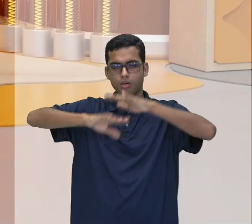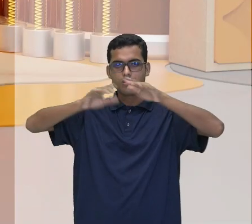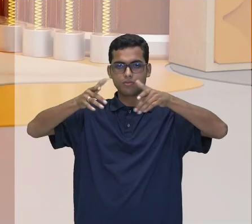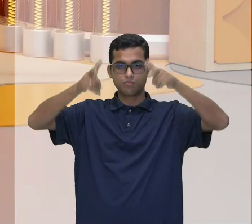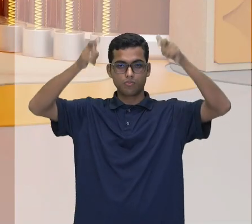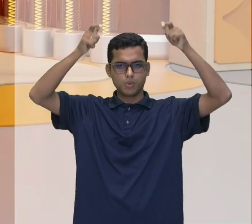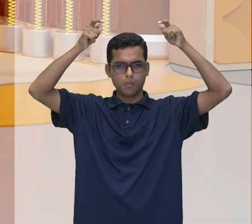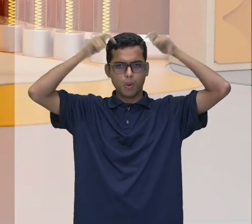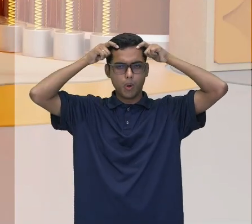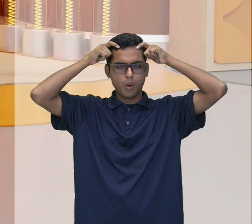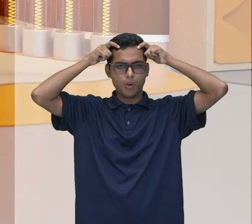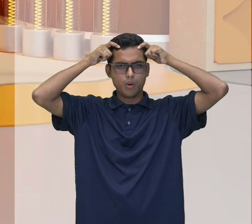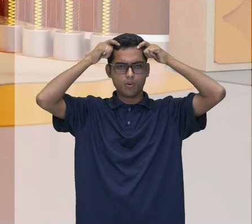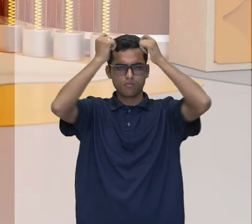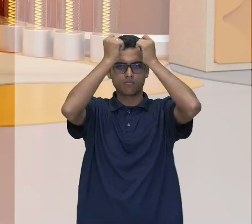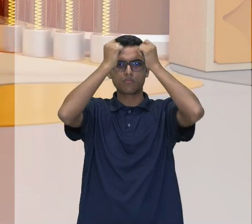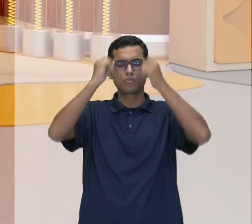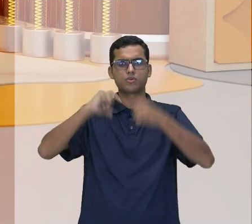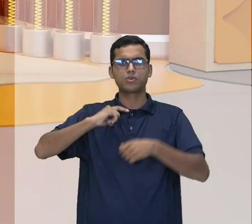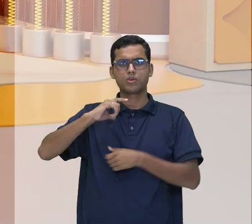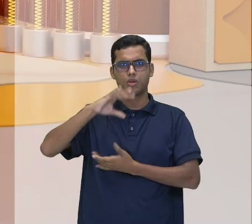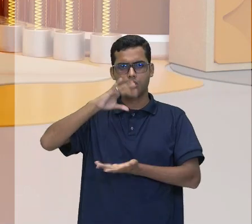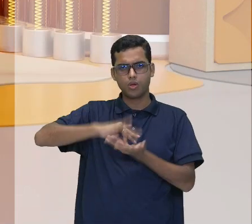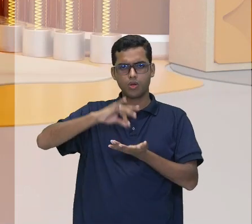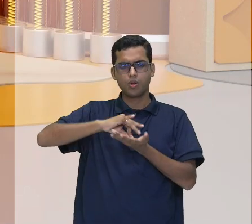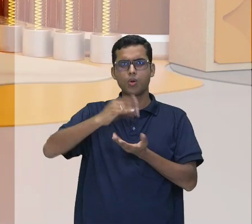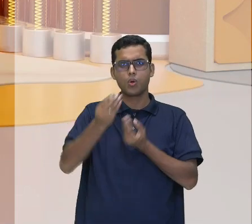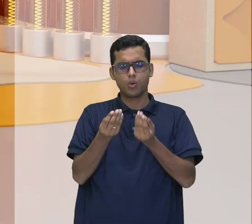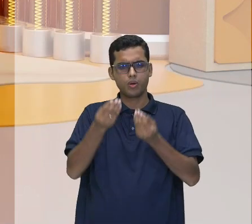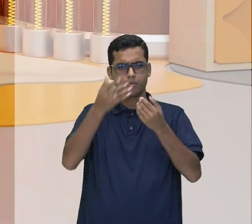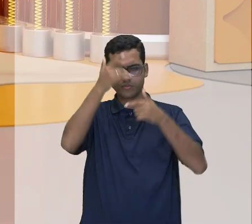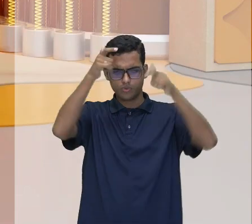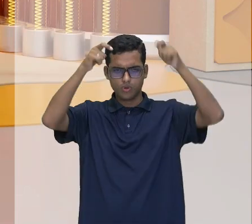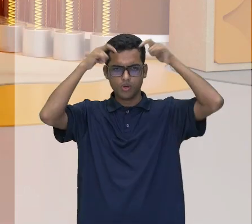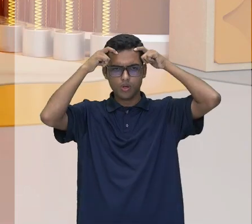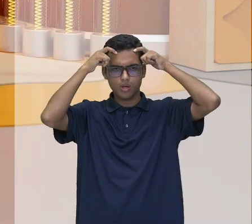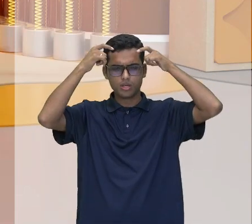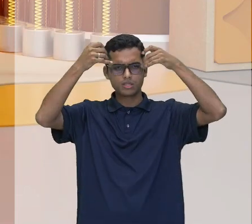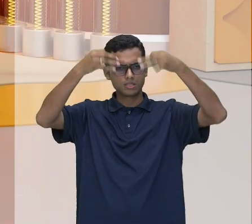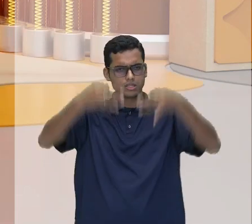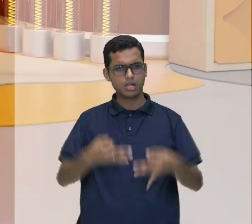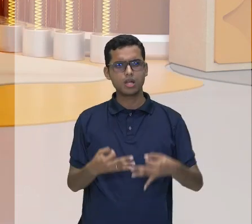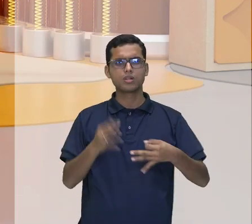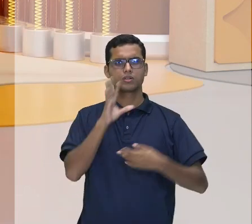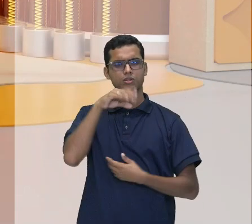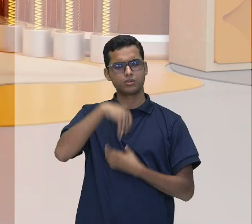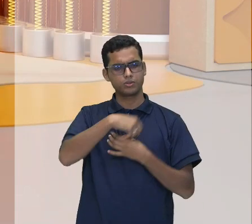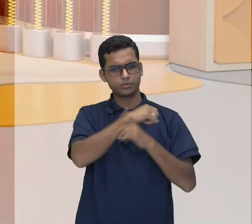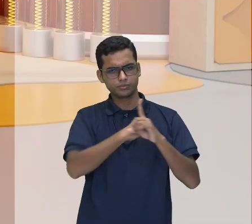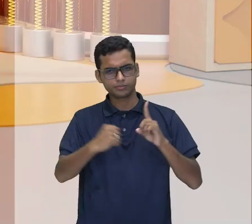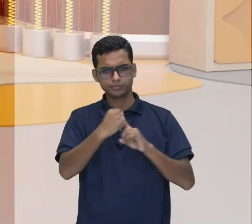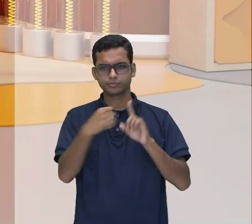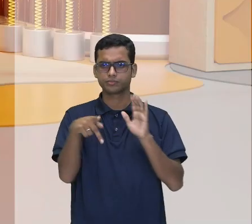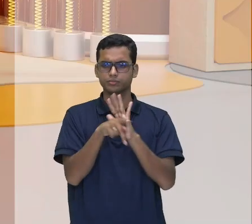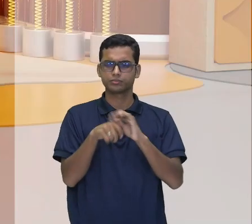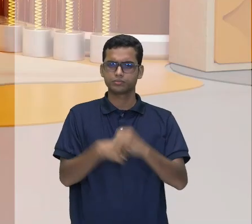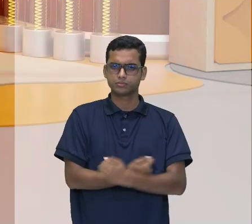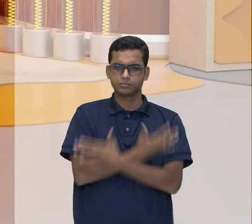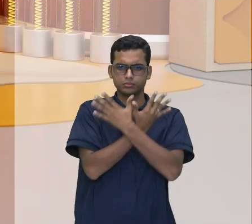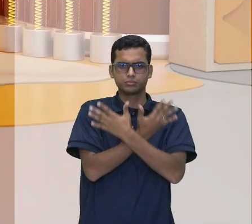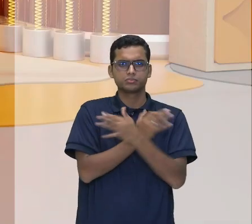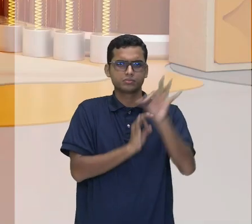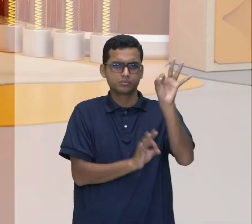para este imperador governar de forma eficaz e plena dentro da sociedade, certo? Então, essa é a constituição